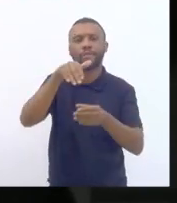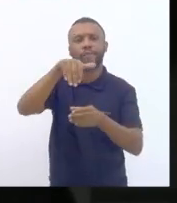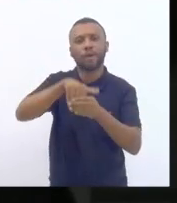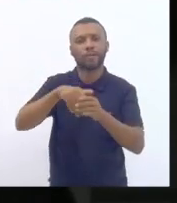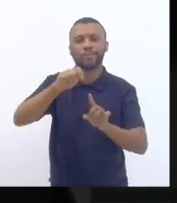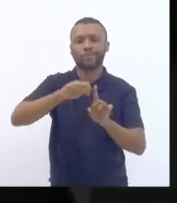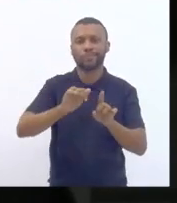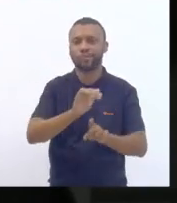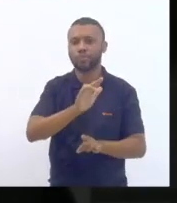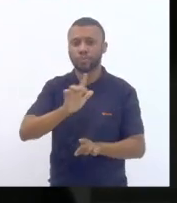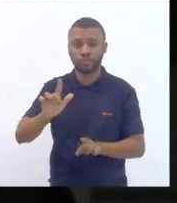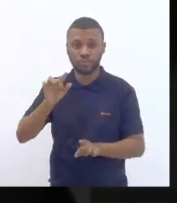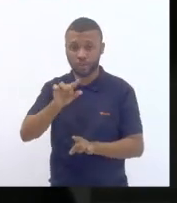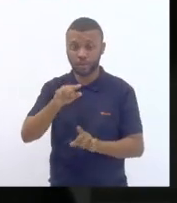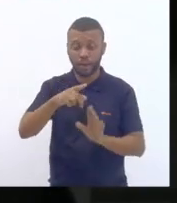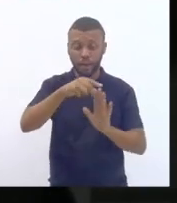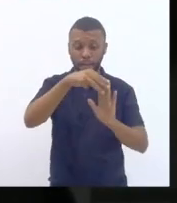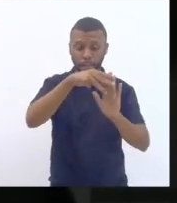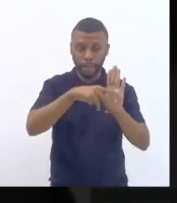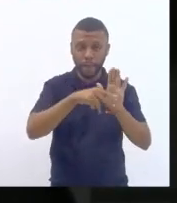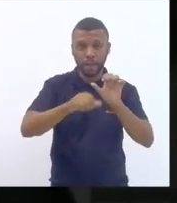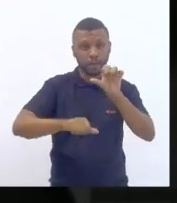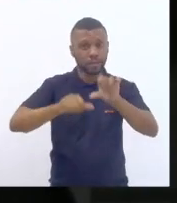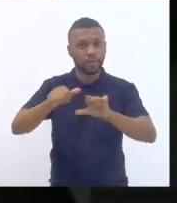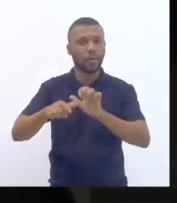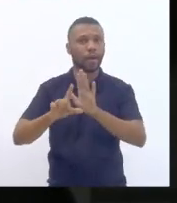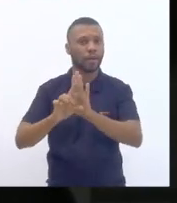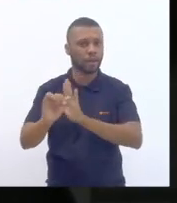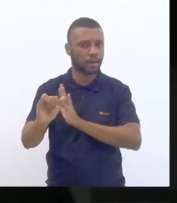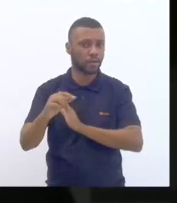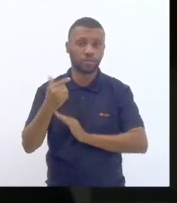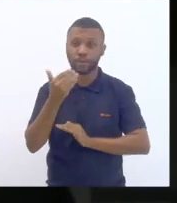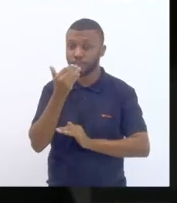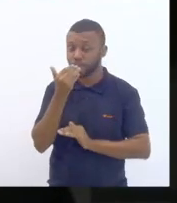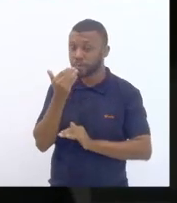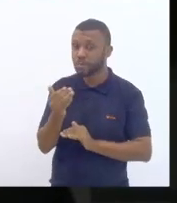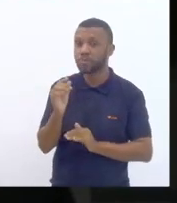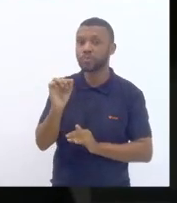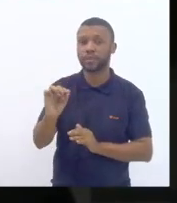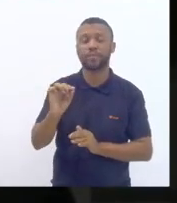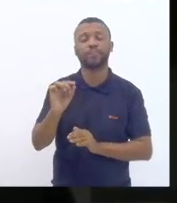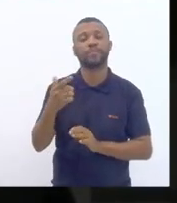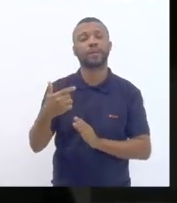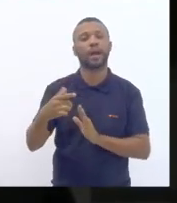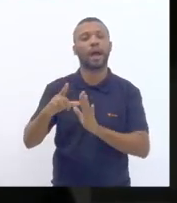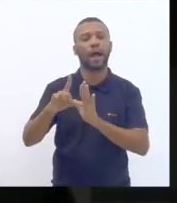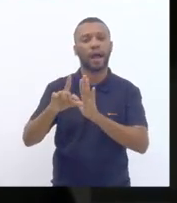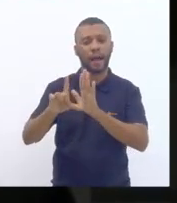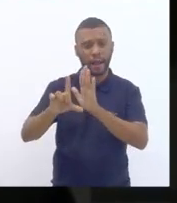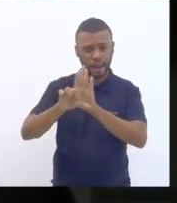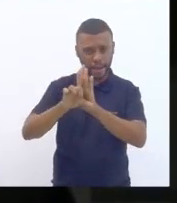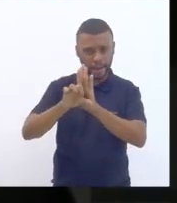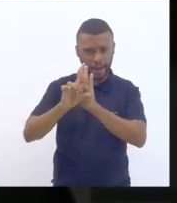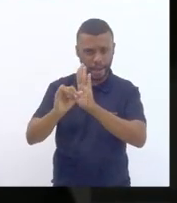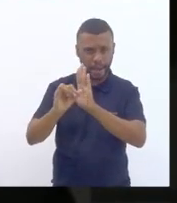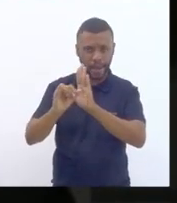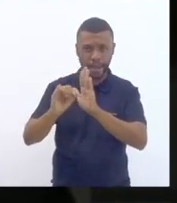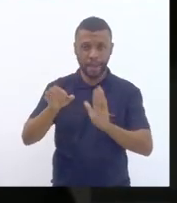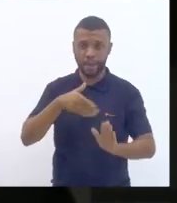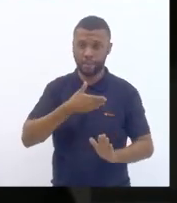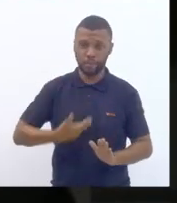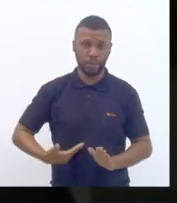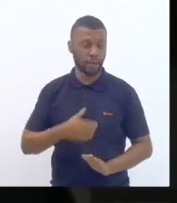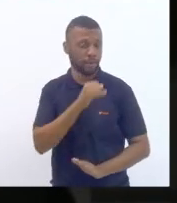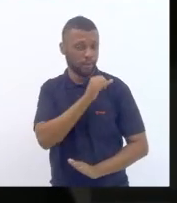transformando a mesma Lei e a única coisa que a gente ao solicitado é que a legislação é do